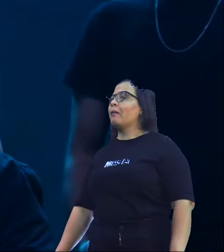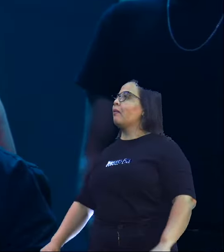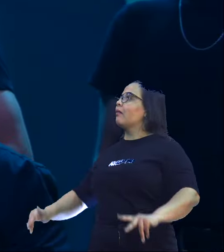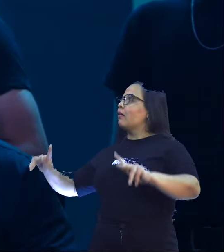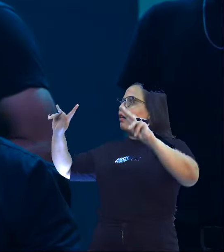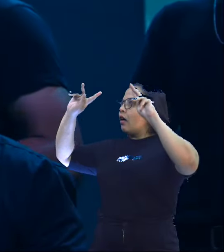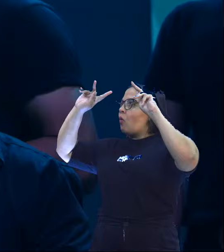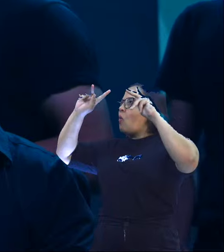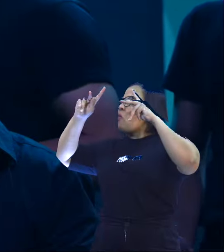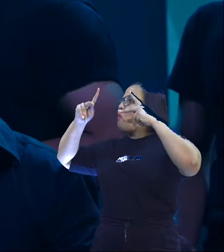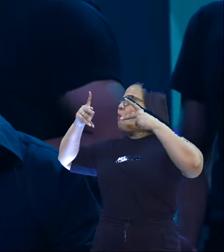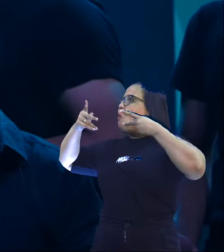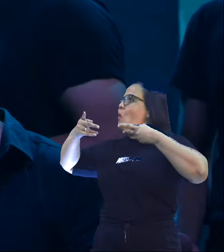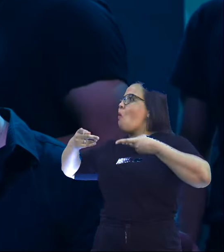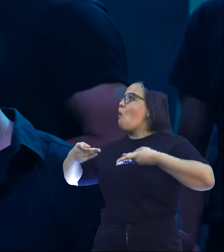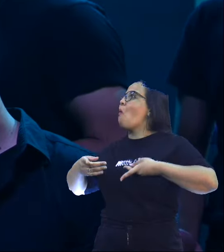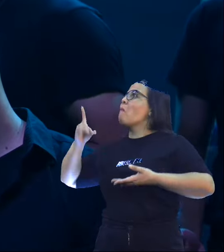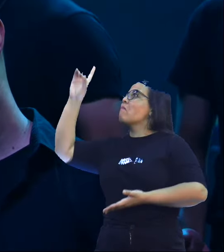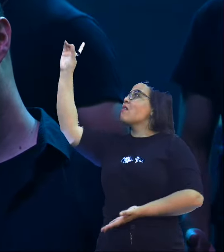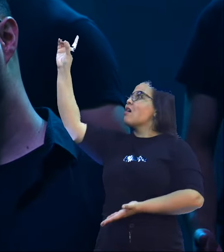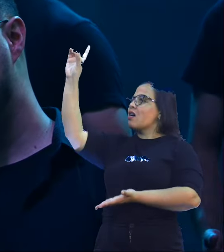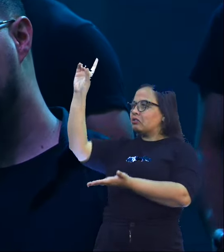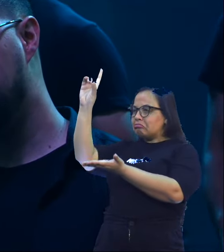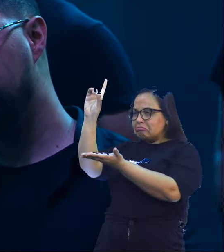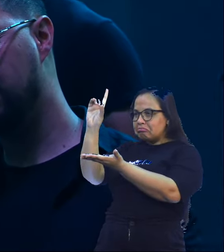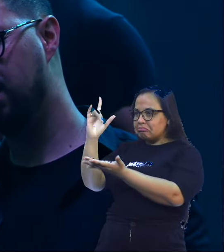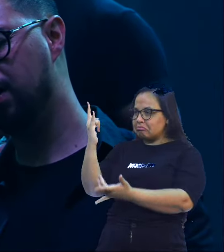homem, Deus me amou.